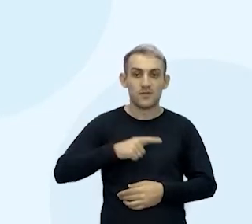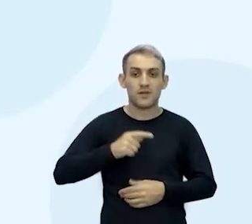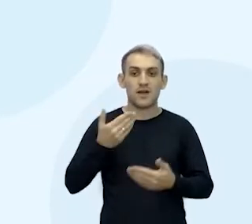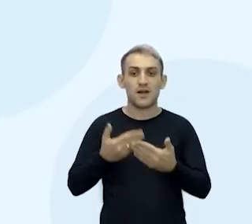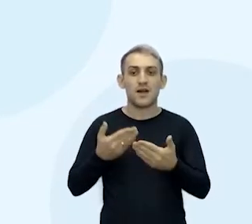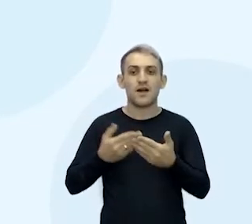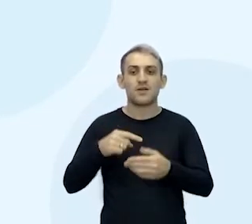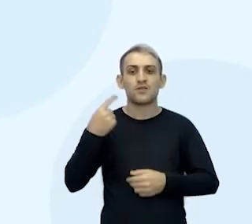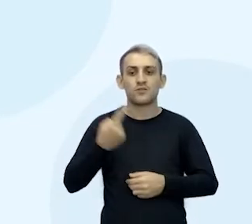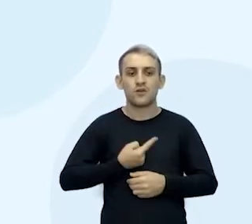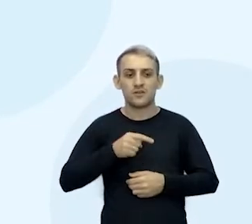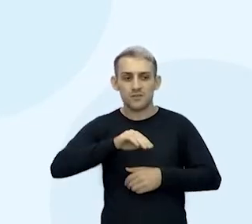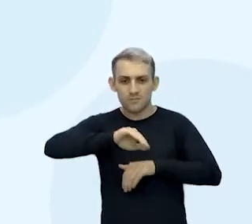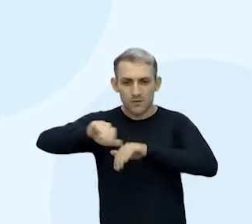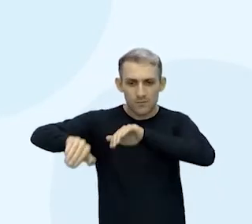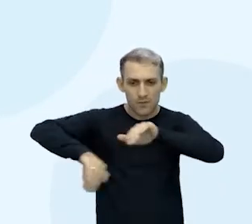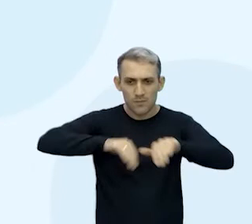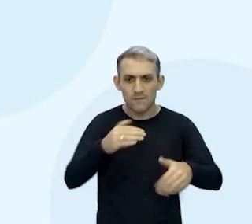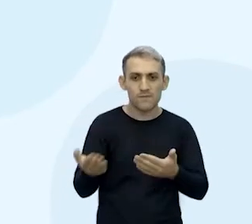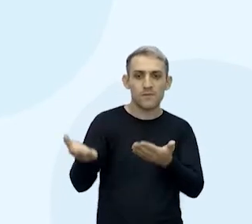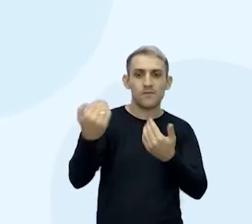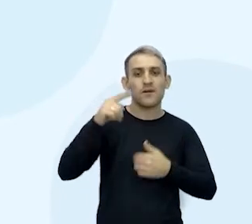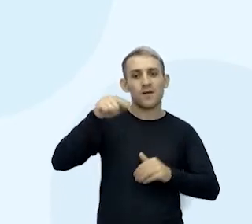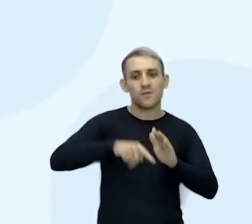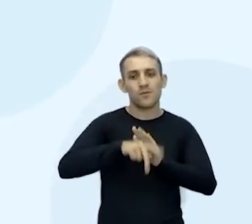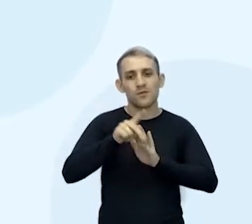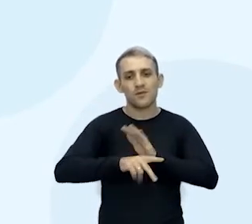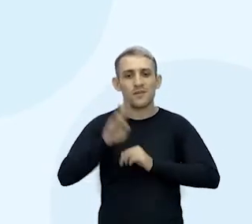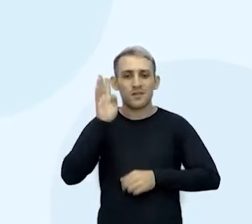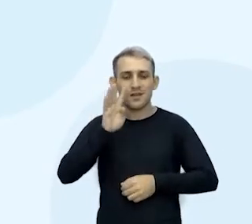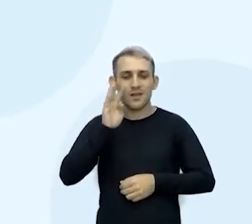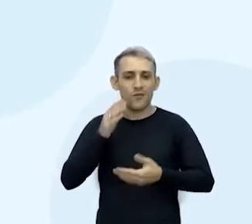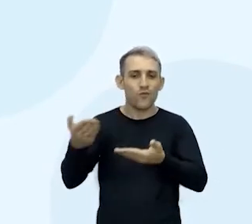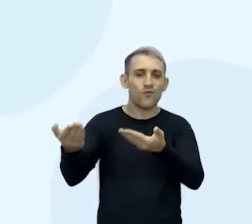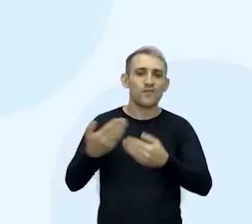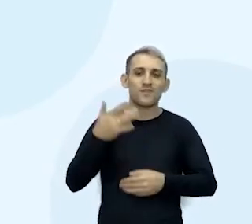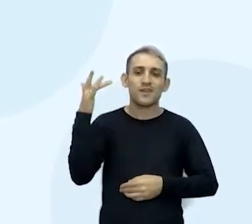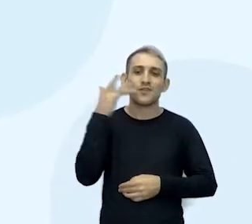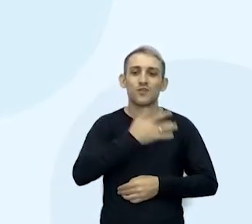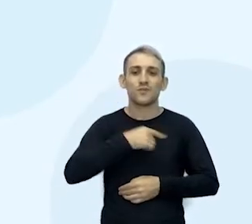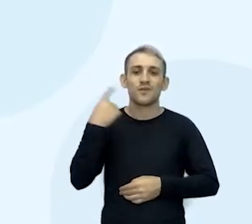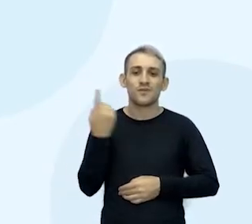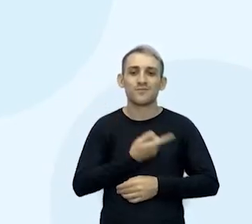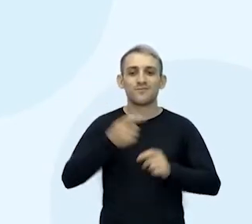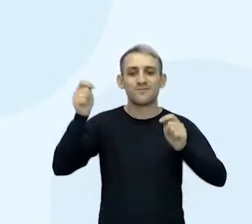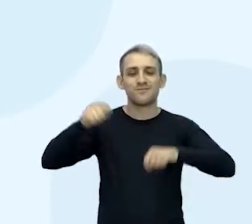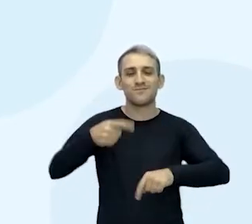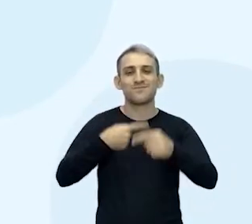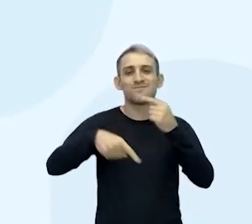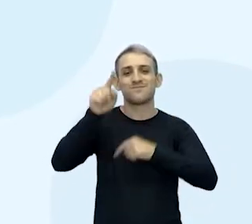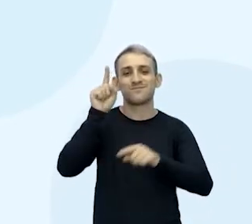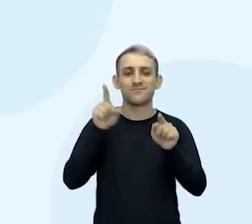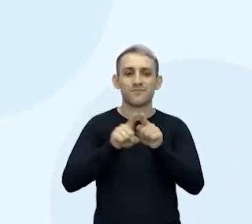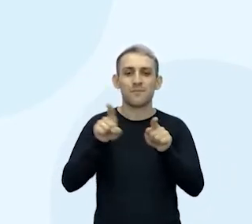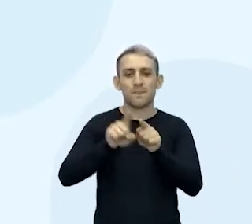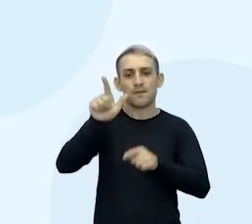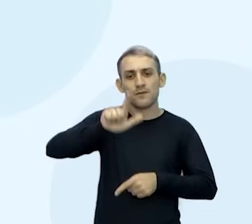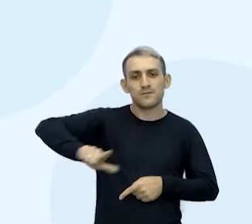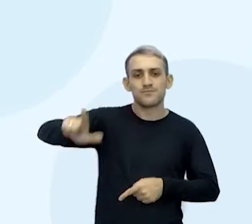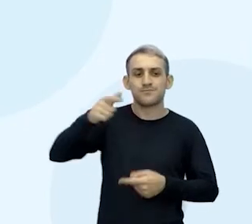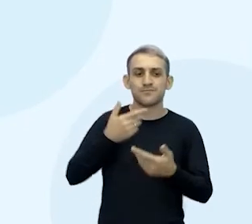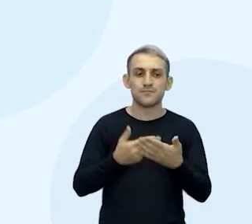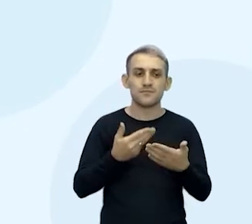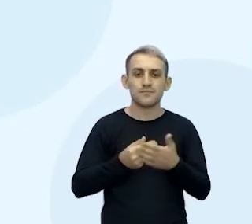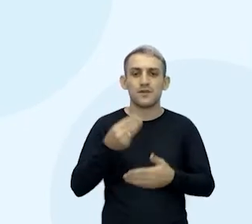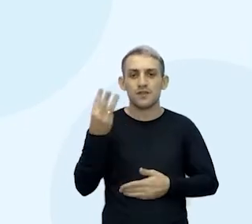vamos mergulhar. Olha só que programa legal, né? Que convite gostoso para a gente desenvolver. E, claro, a aula 3,